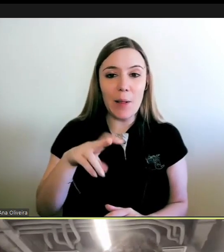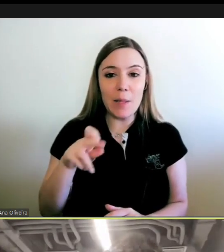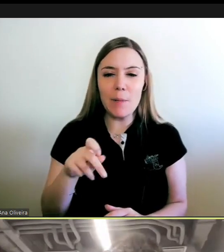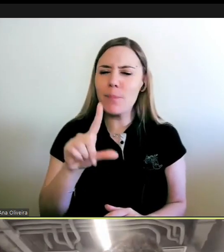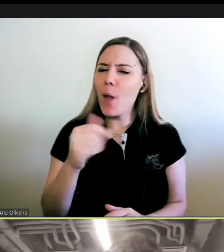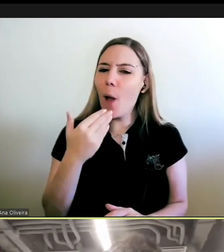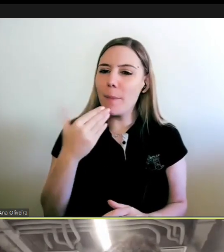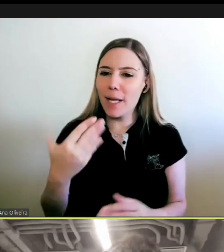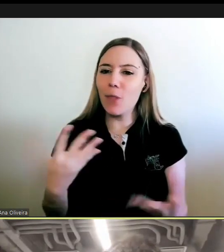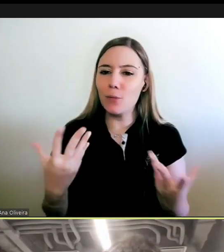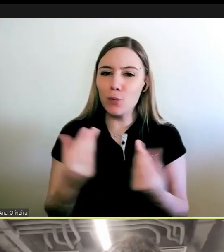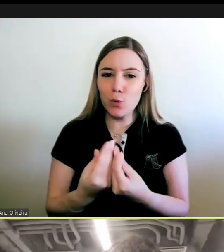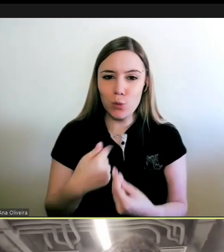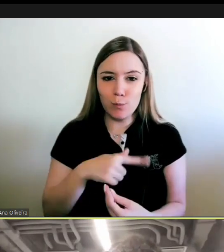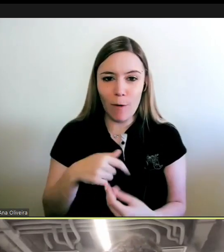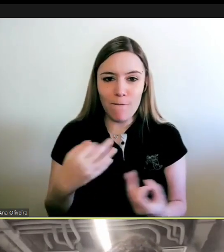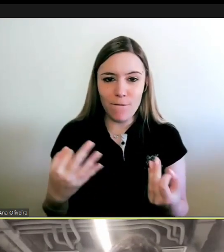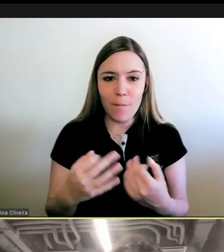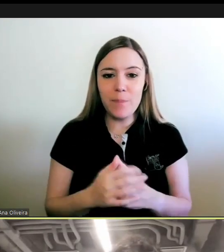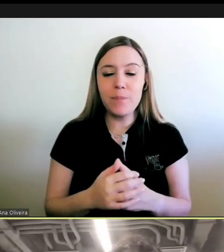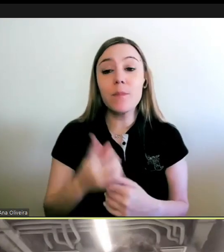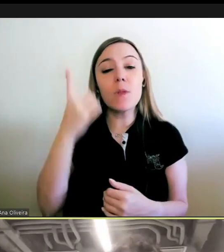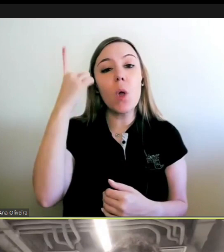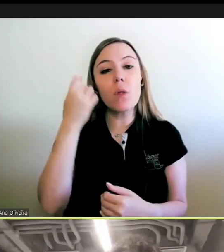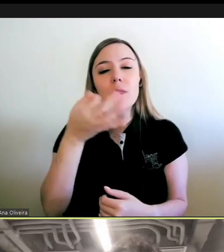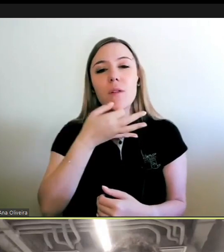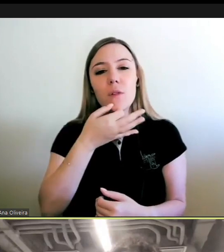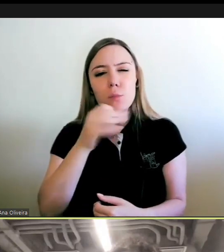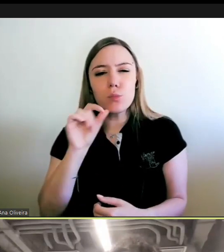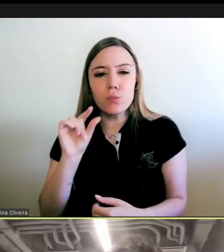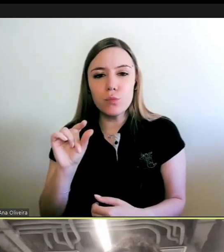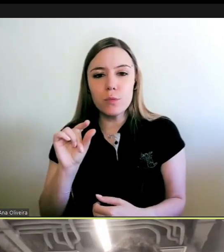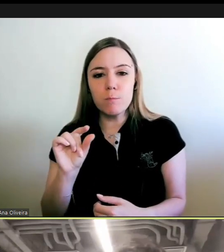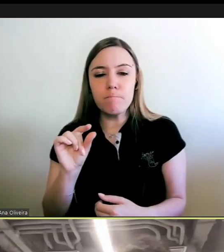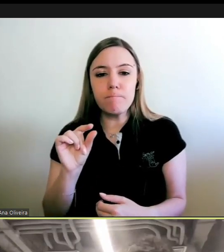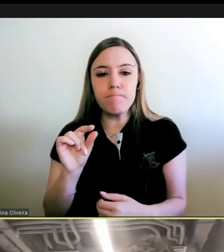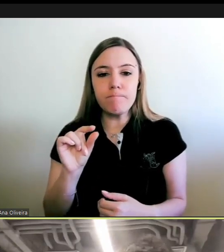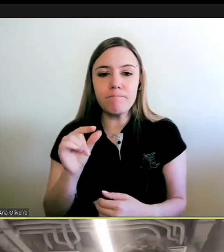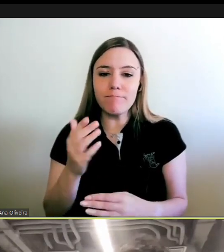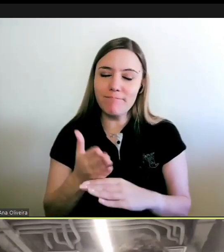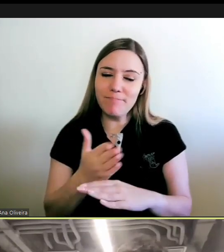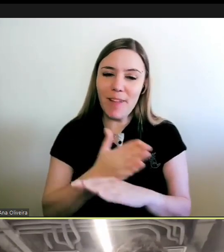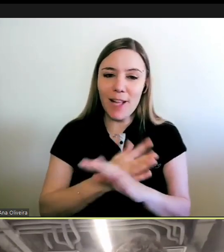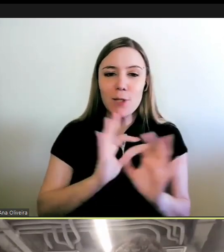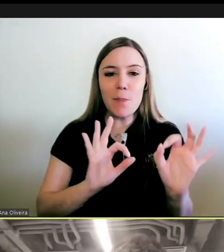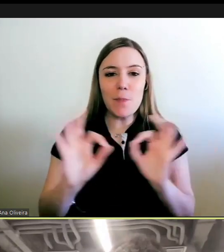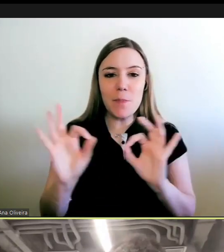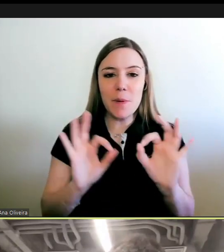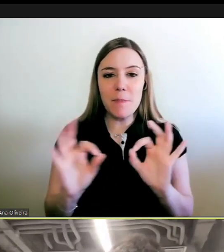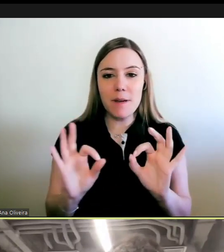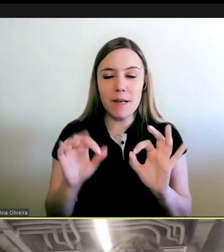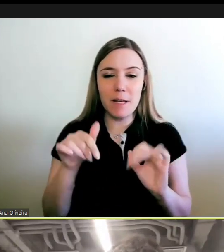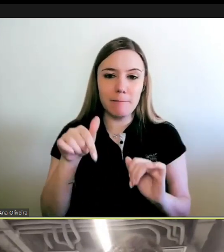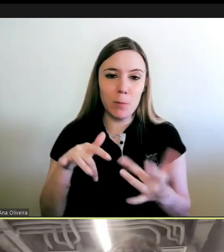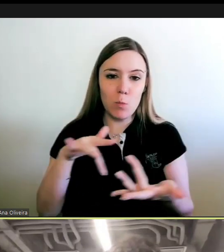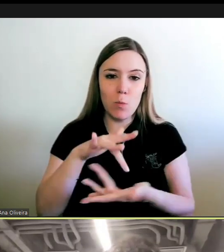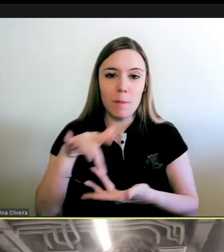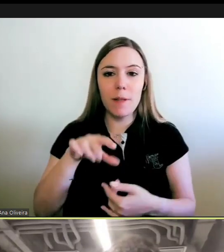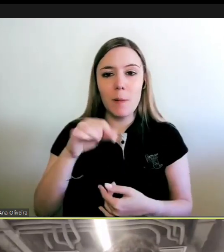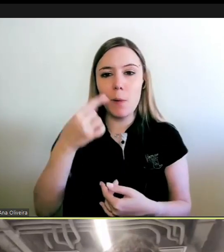se juntar a nós. Nós ontem falávamos um pouco antes, para prepararmos a sessão naturalmente e para nos